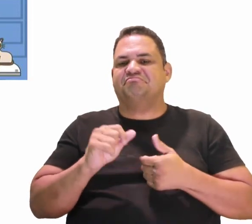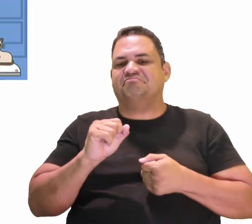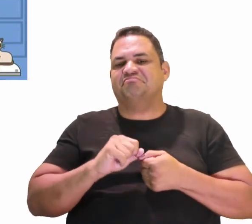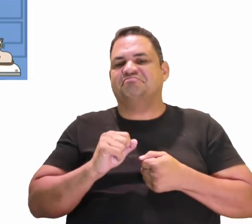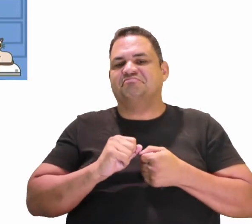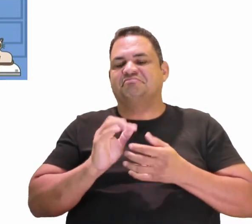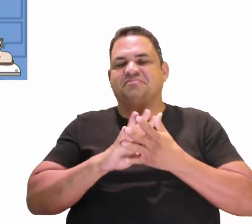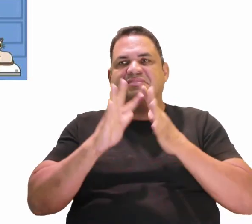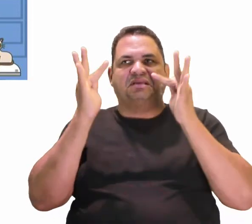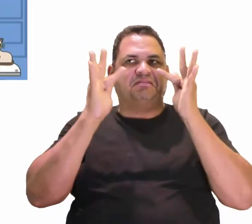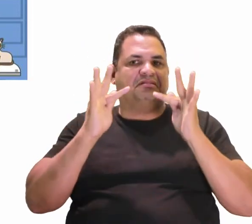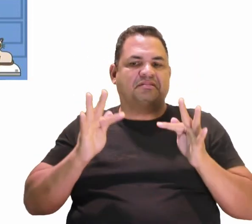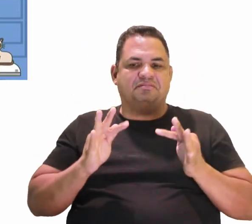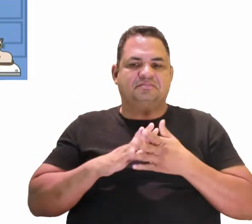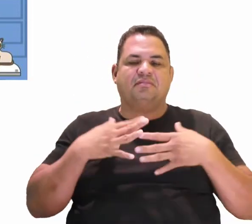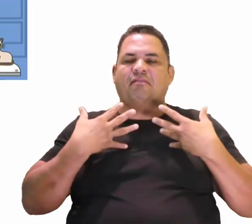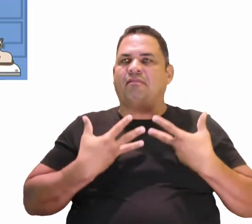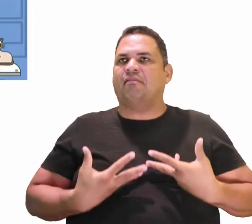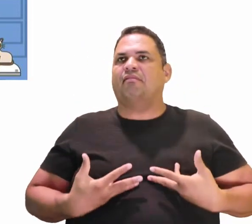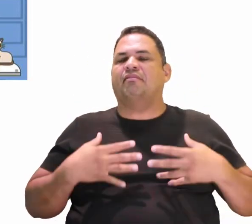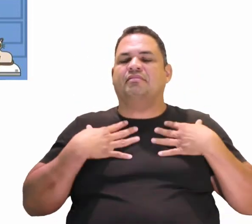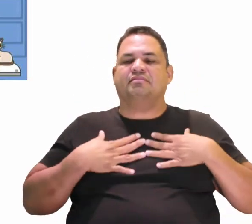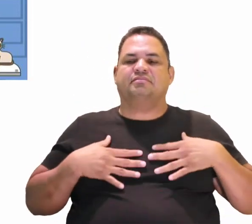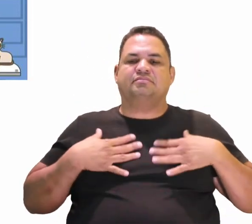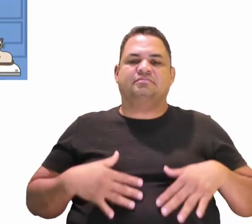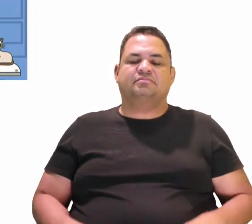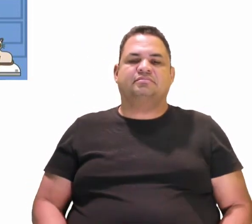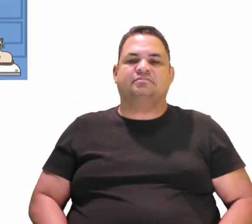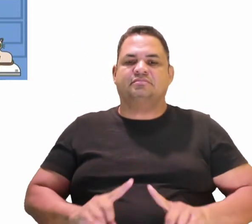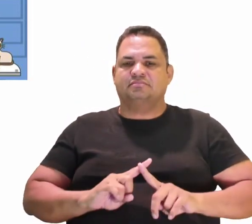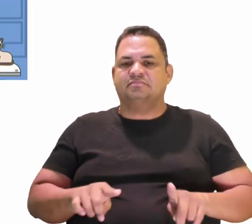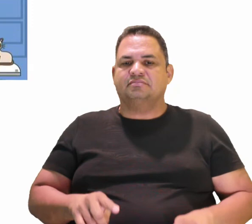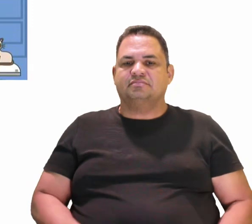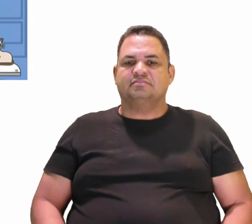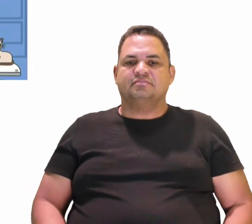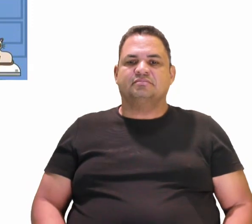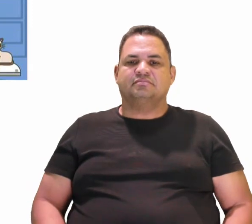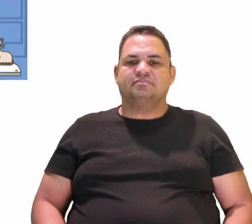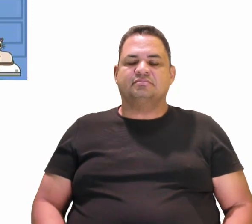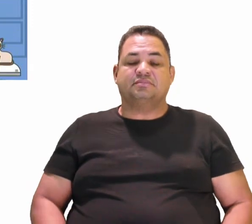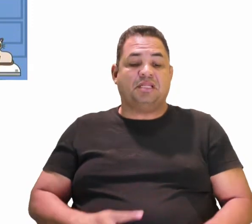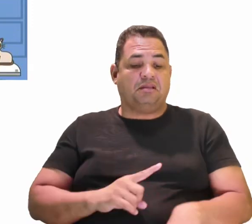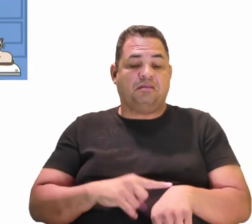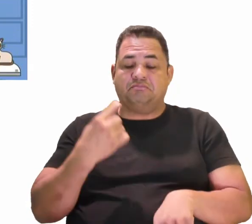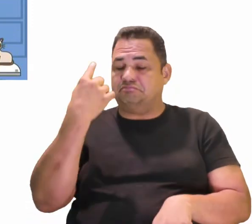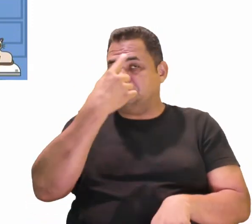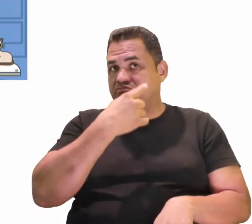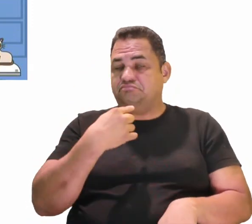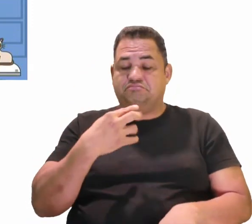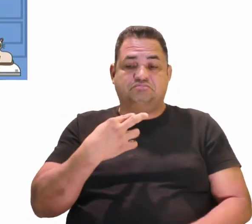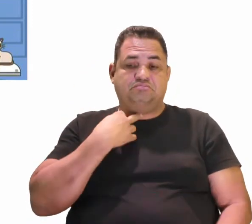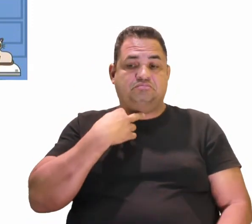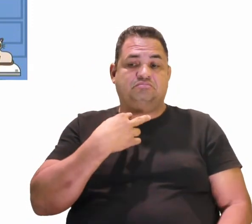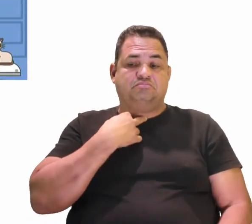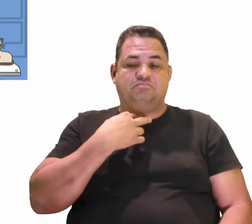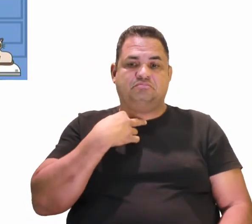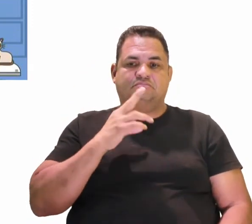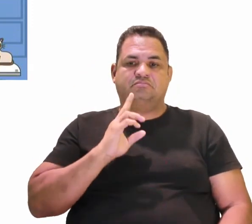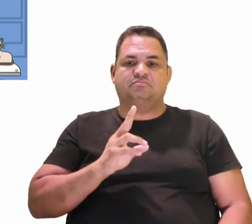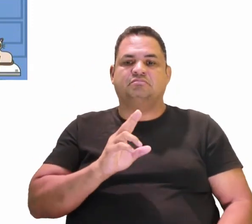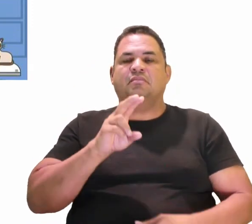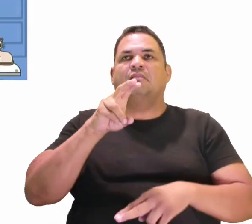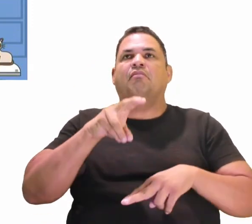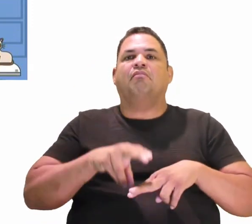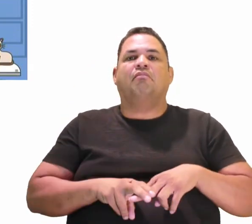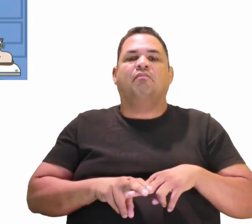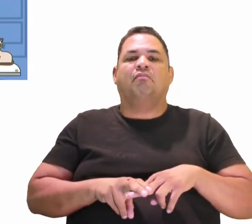ficar feliz e tal, relaxa minha mente, blá. Porém, né, por muito tempo, nós temos uma atividade onde você fica